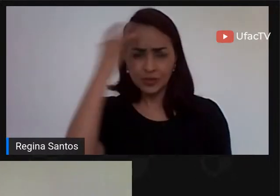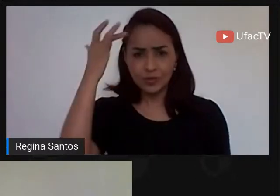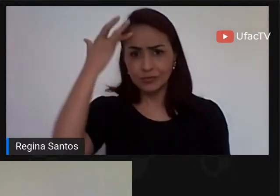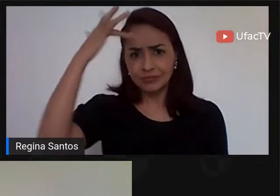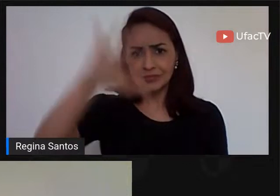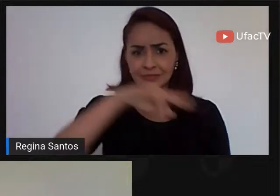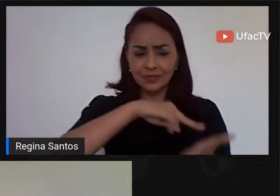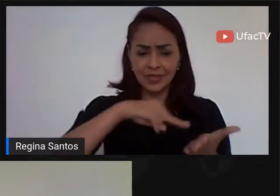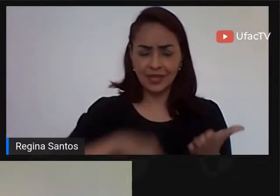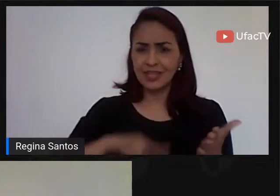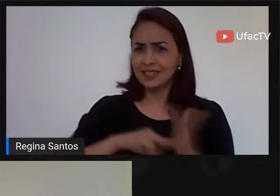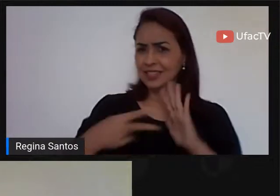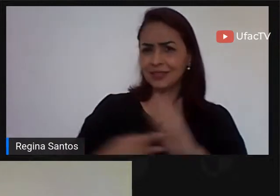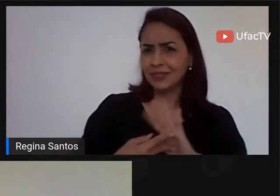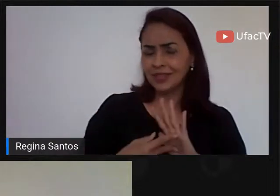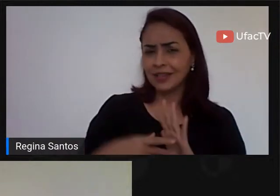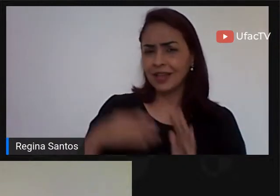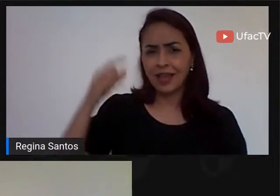Então,